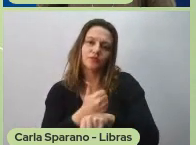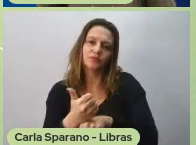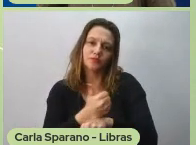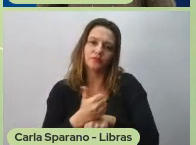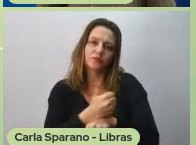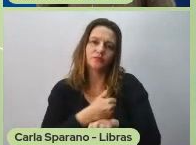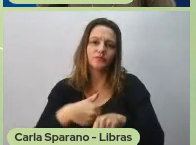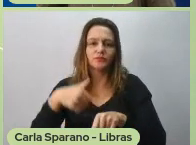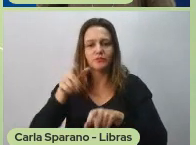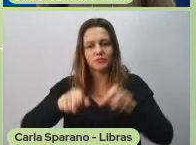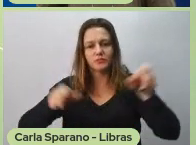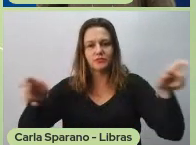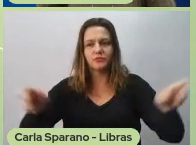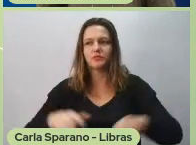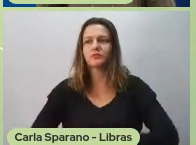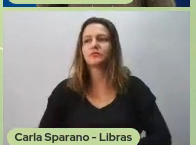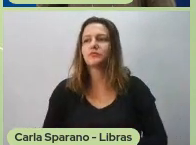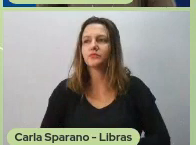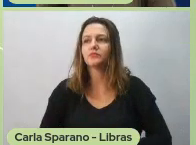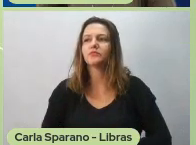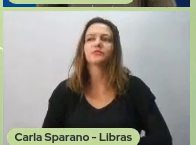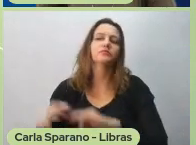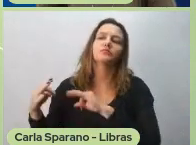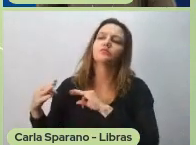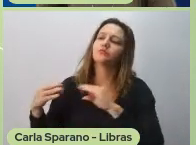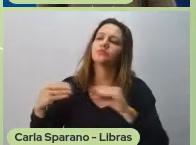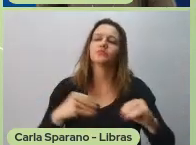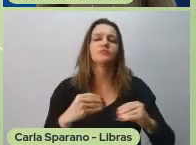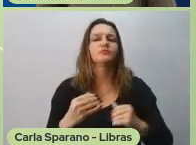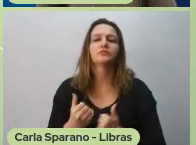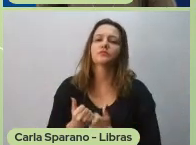pessoas. Todos esses pilares,